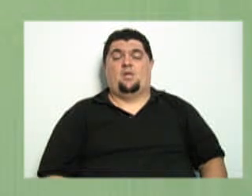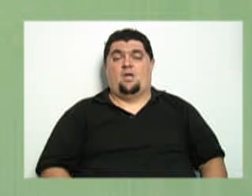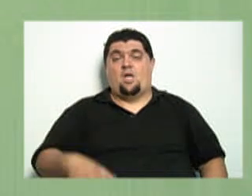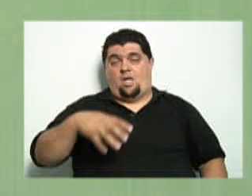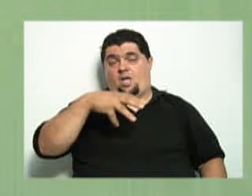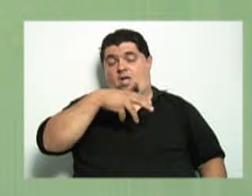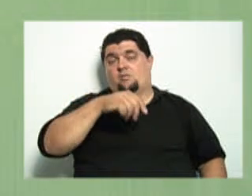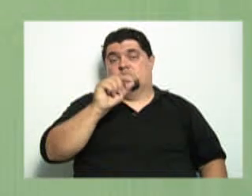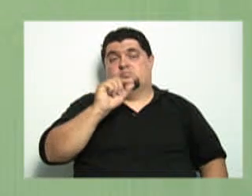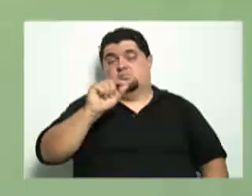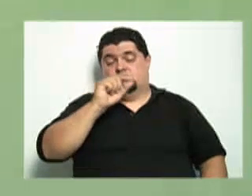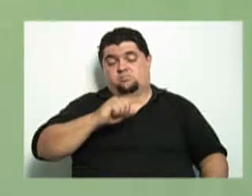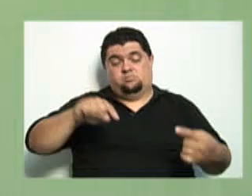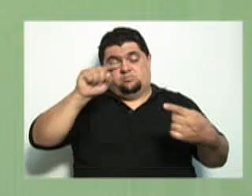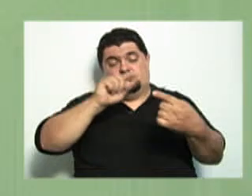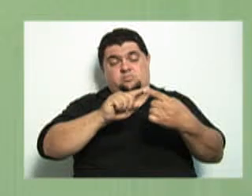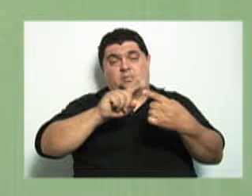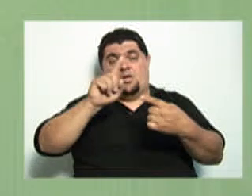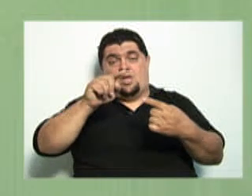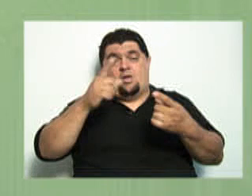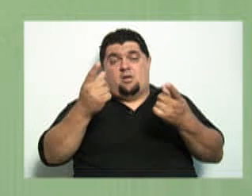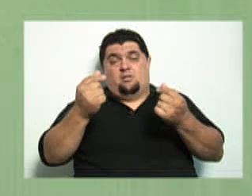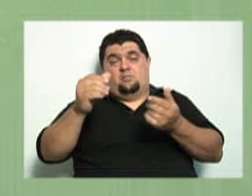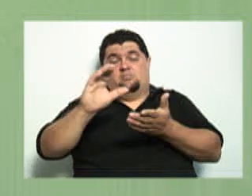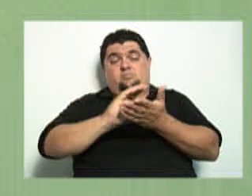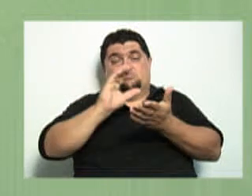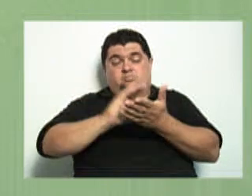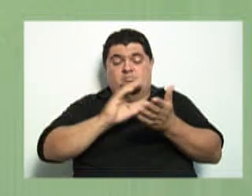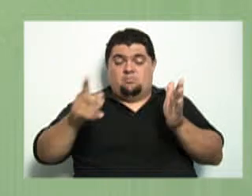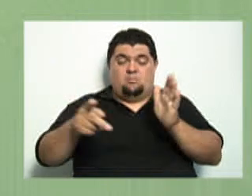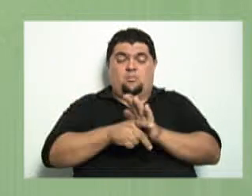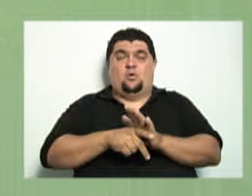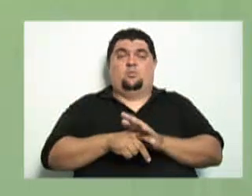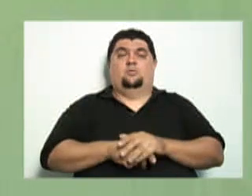diretamente ligado ao desenvolvimento econômico.